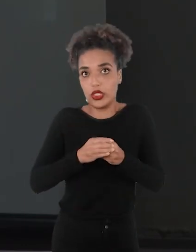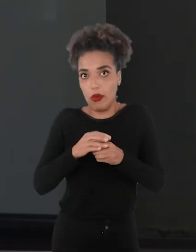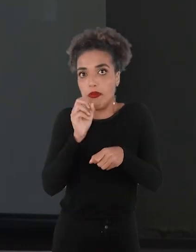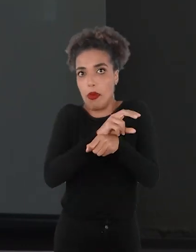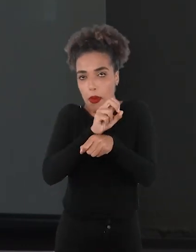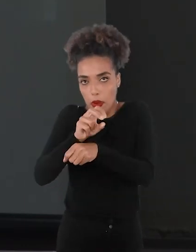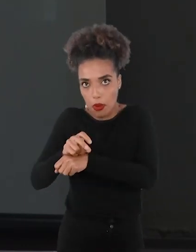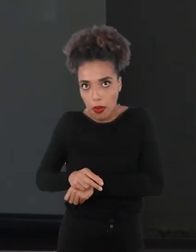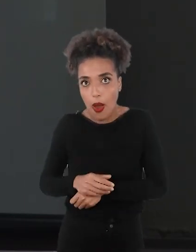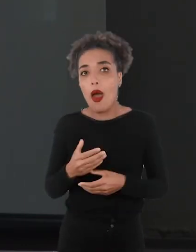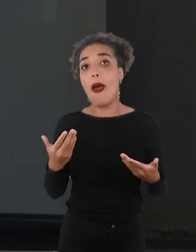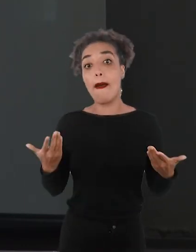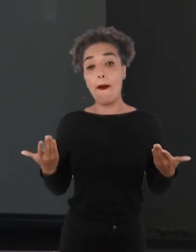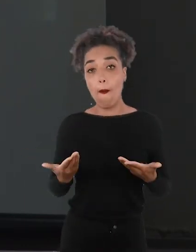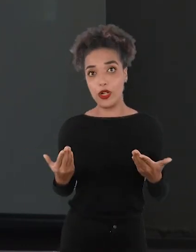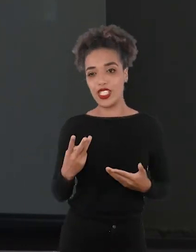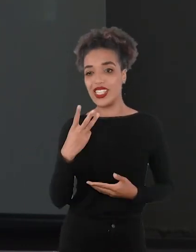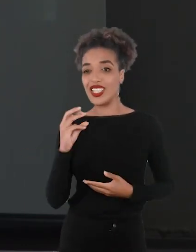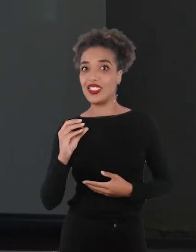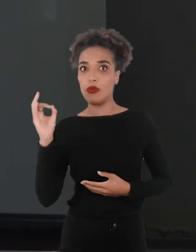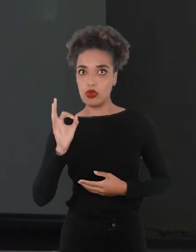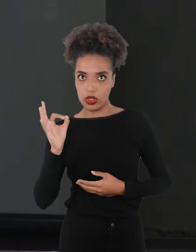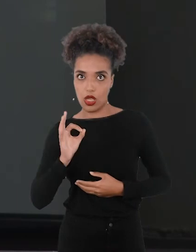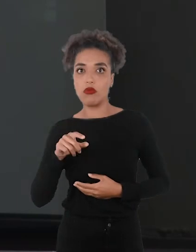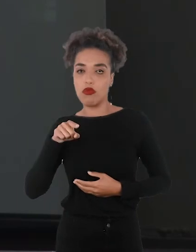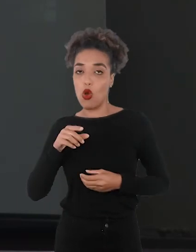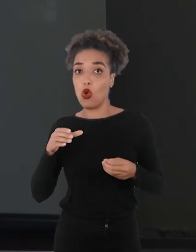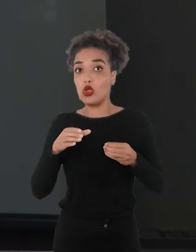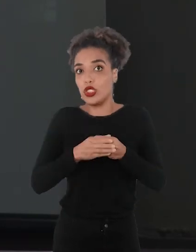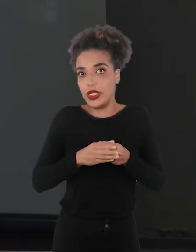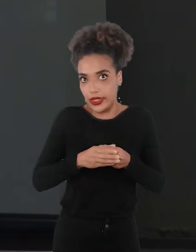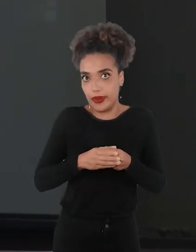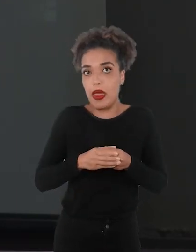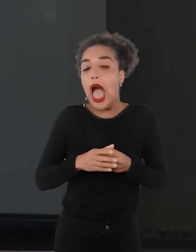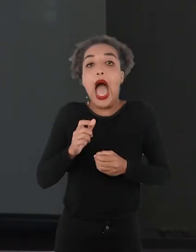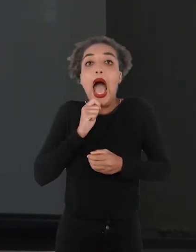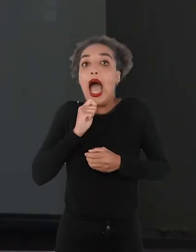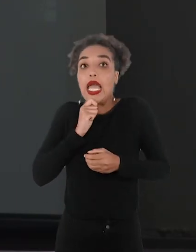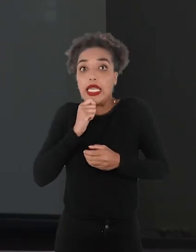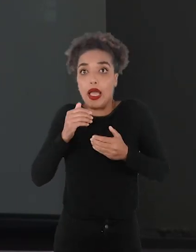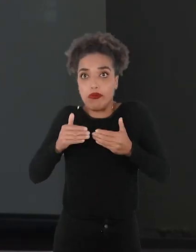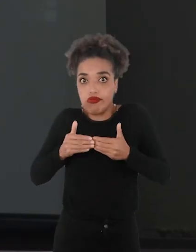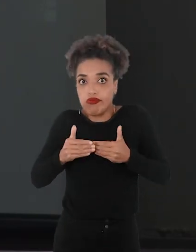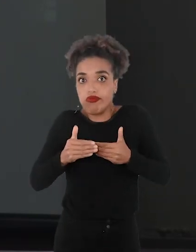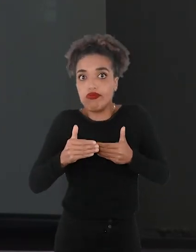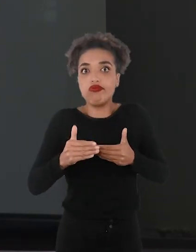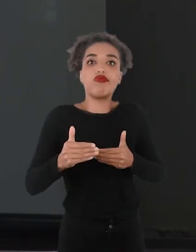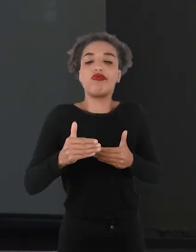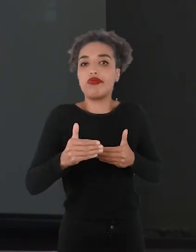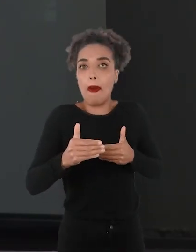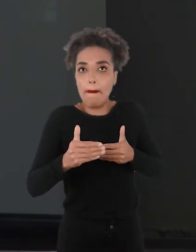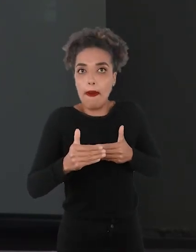de 30% ainda, né? Ainda não se chegou à reserva de